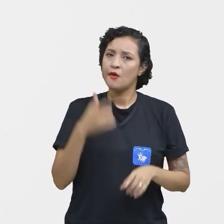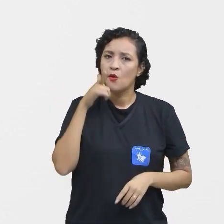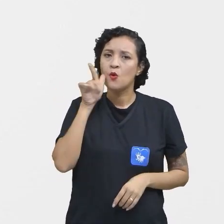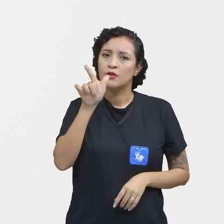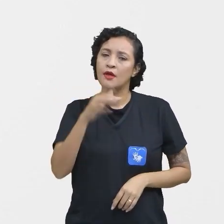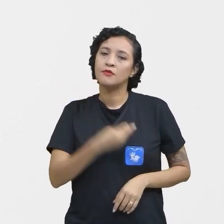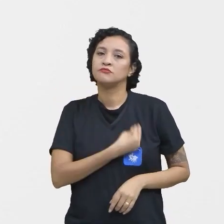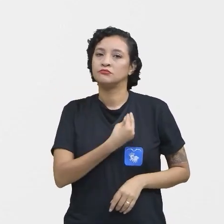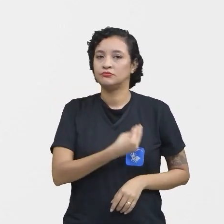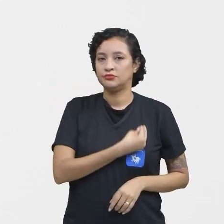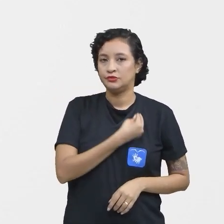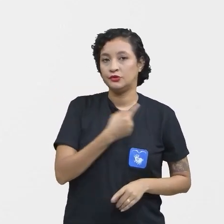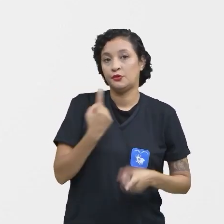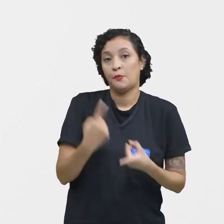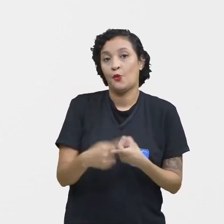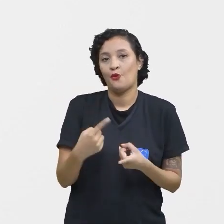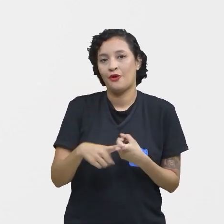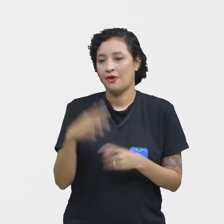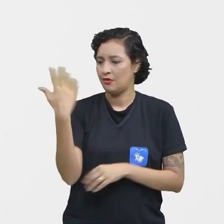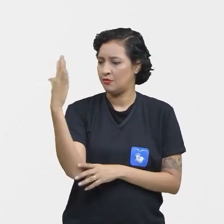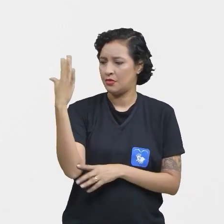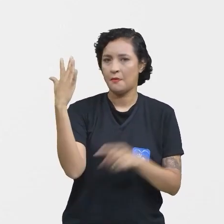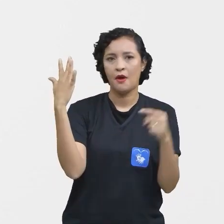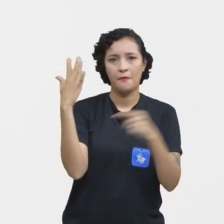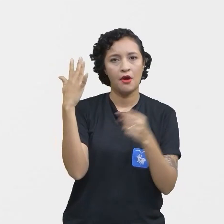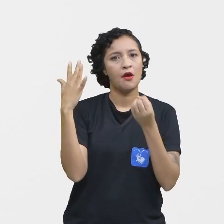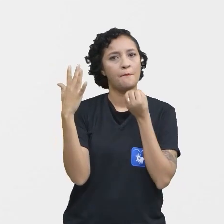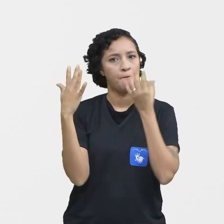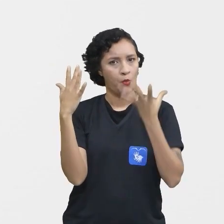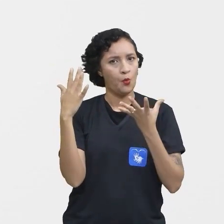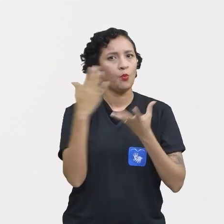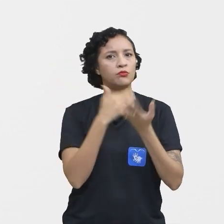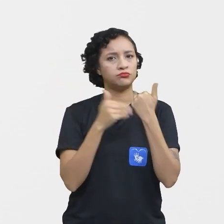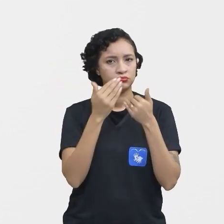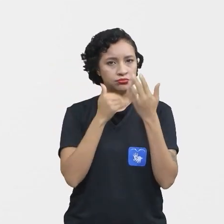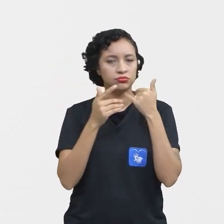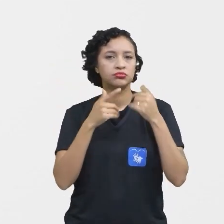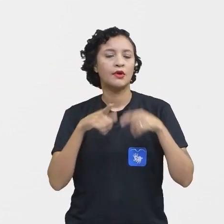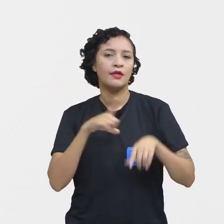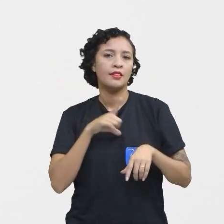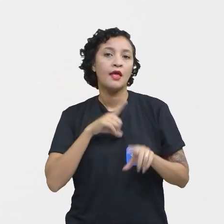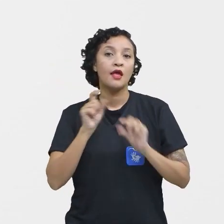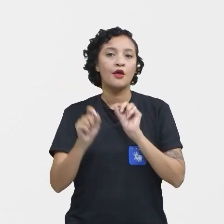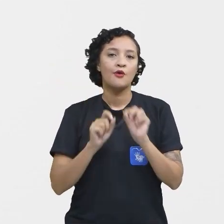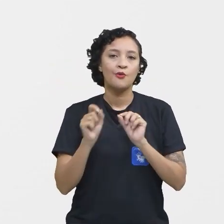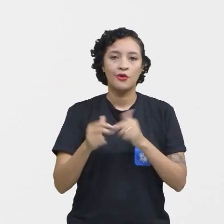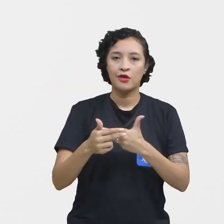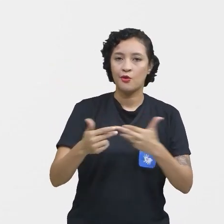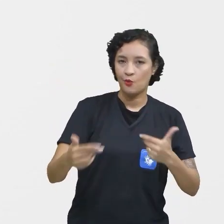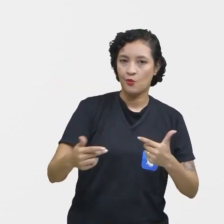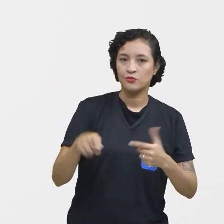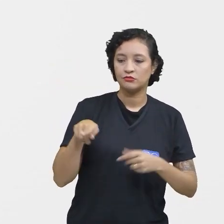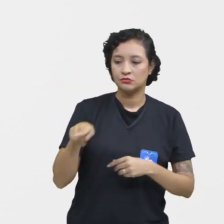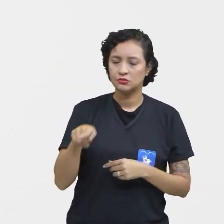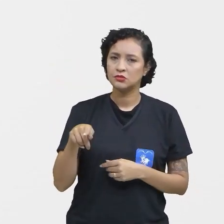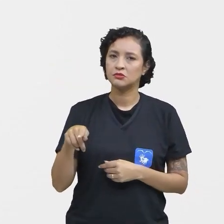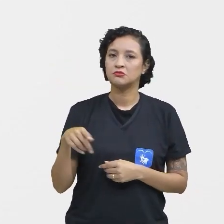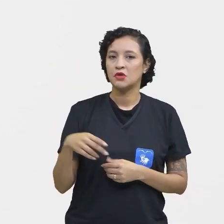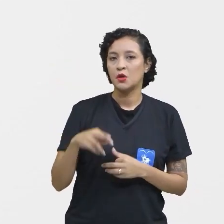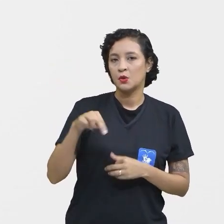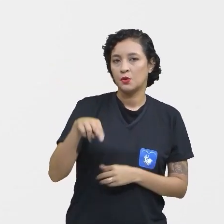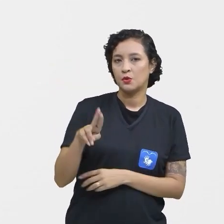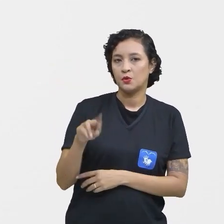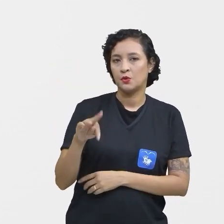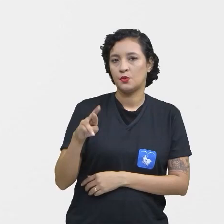por conta dessa alimentação. Por isso é muito necessária a alimentação dele, que permite com que ele absorva os